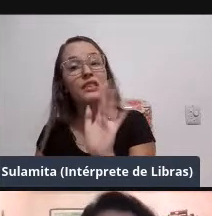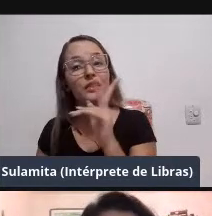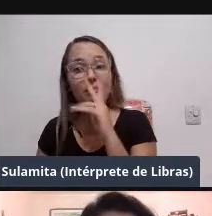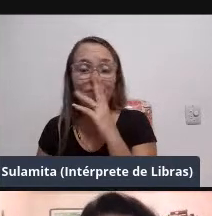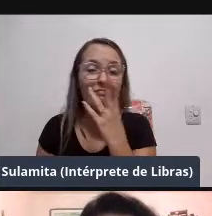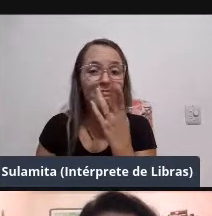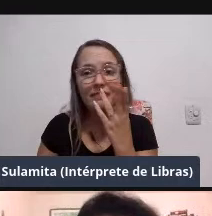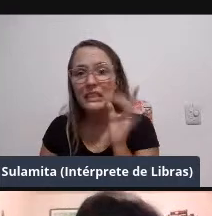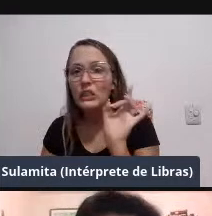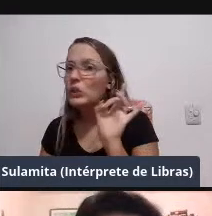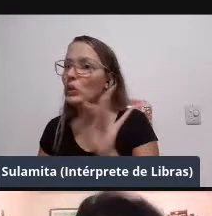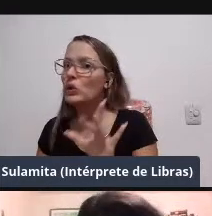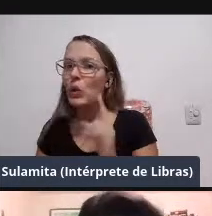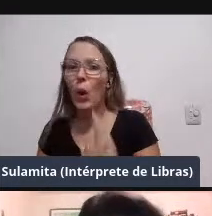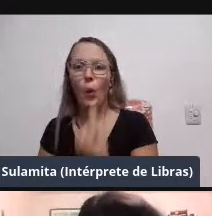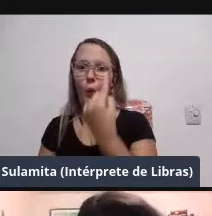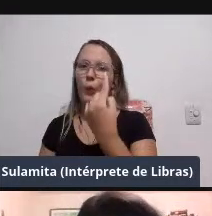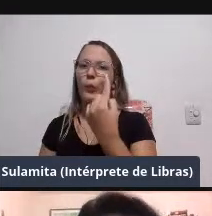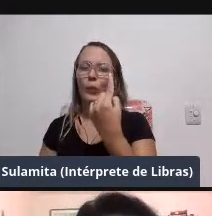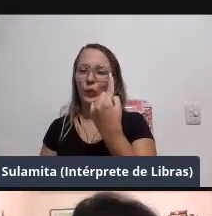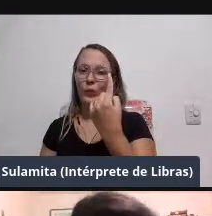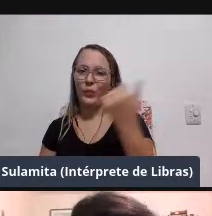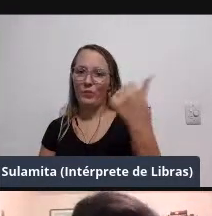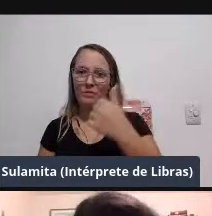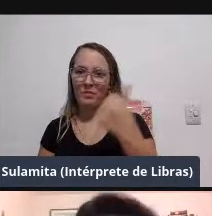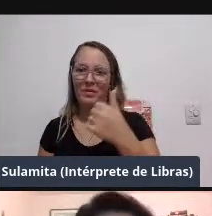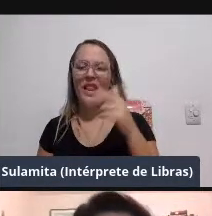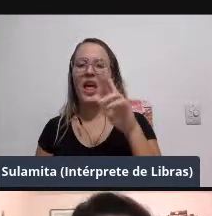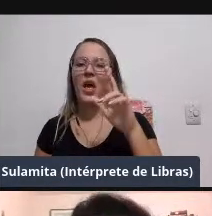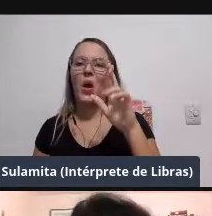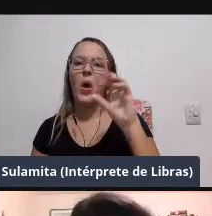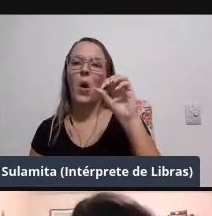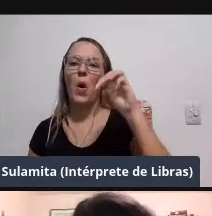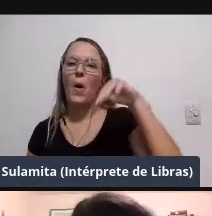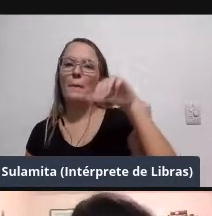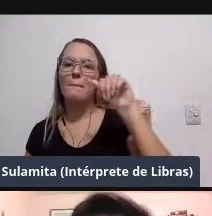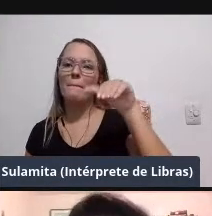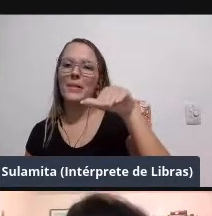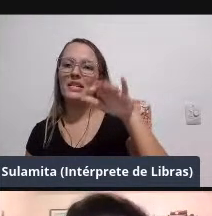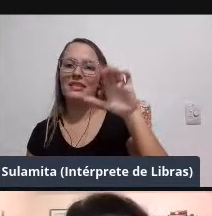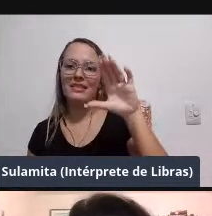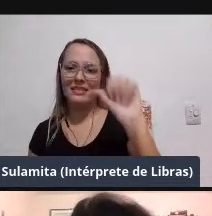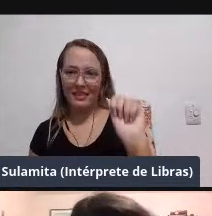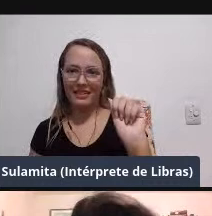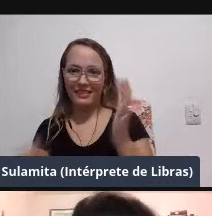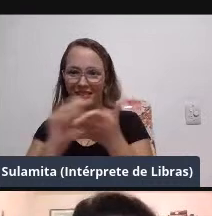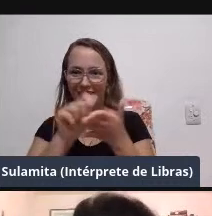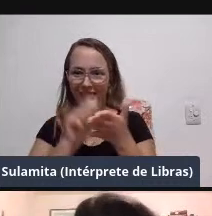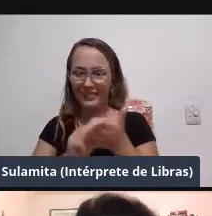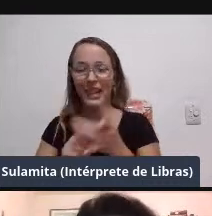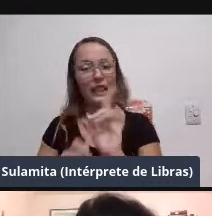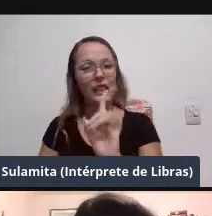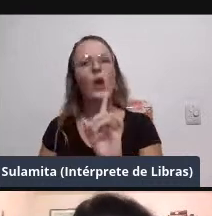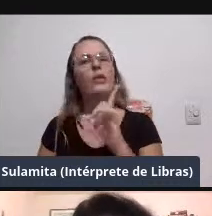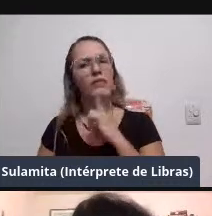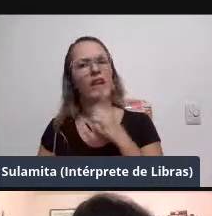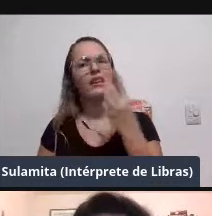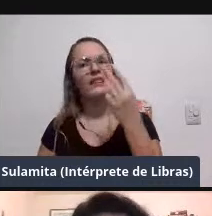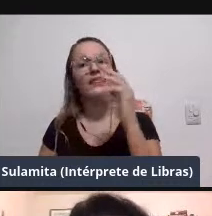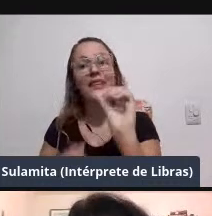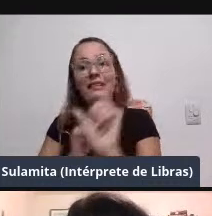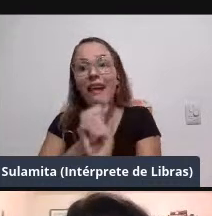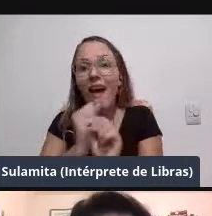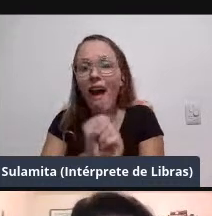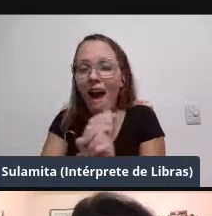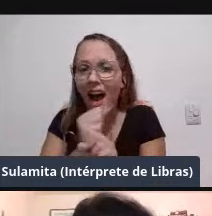não é só a primeira romancista brasileira, ela não é só isso, né. Ela, além disso, também tem 30 anos de docência no Maranhão